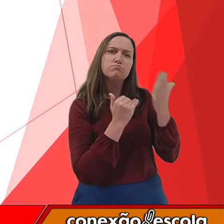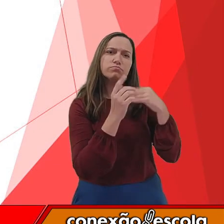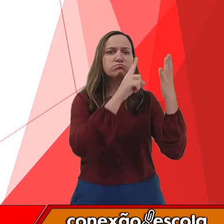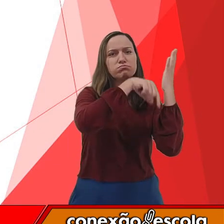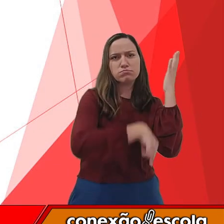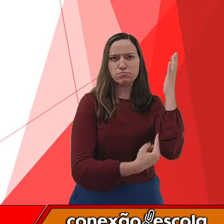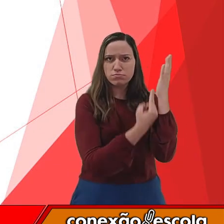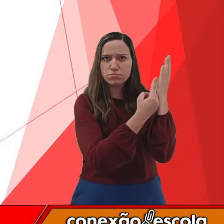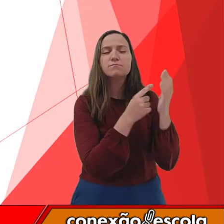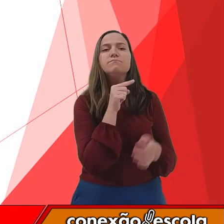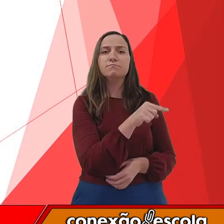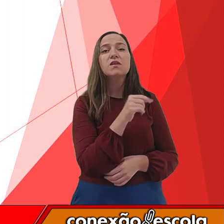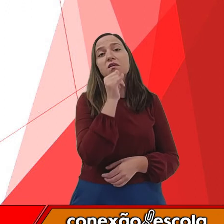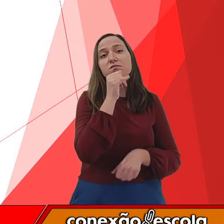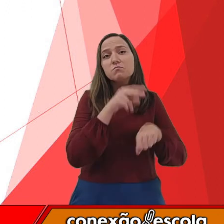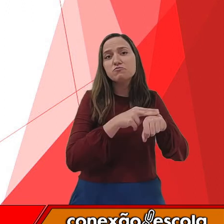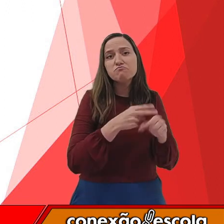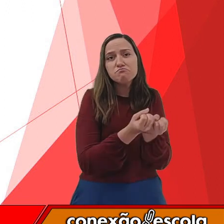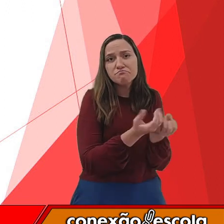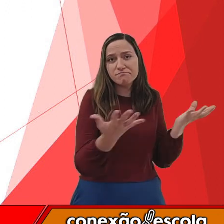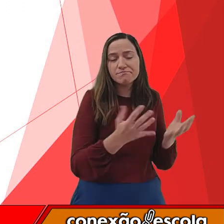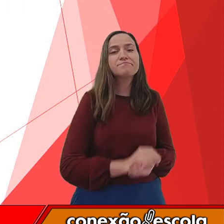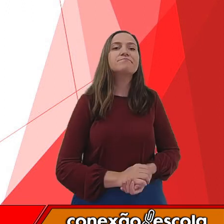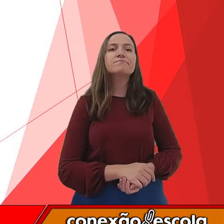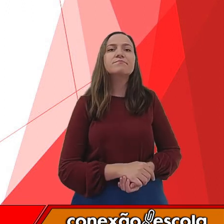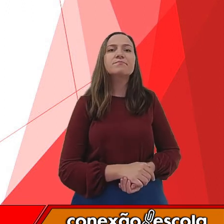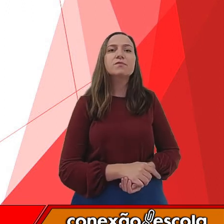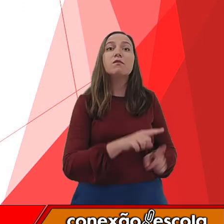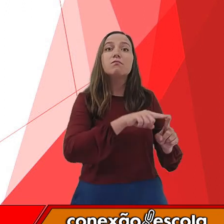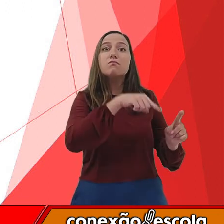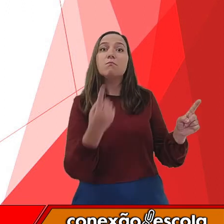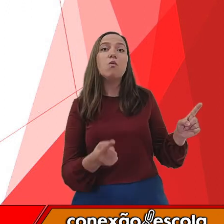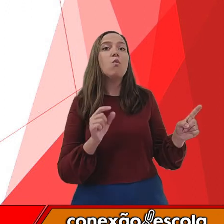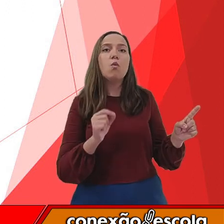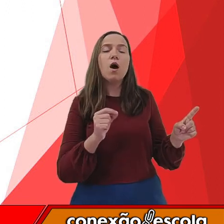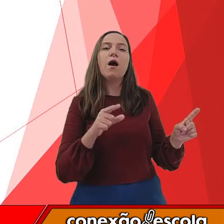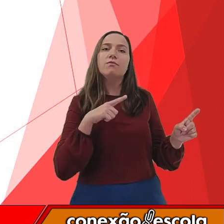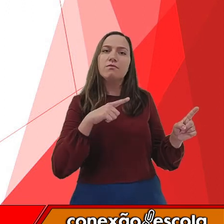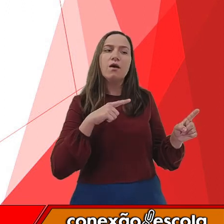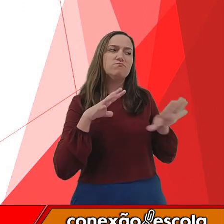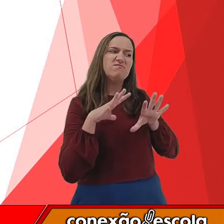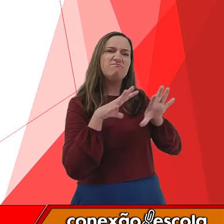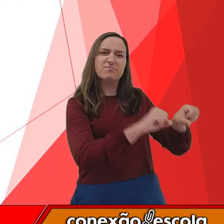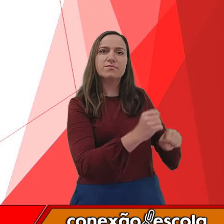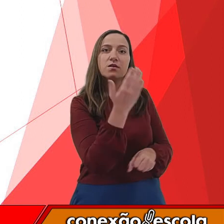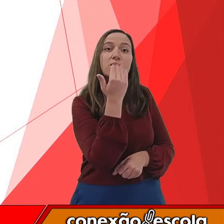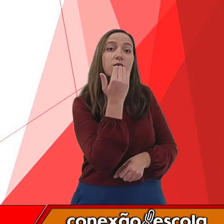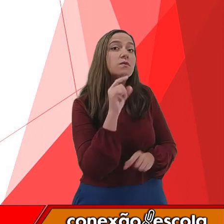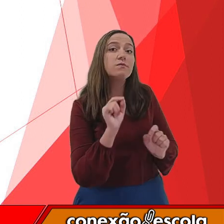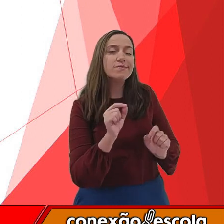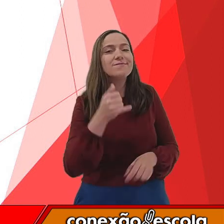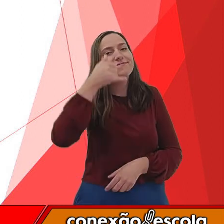próprio alimento. Nesse caso, o capim. Logo em seguida, acontece o consumo através do consumidor primário, que